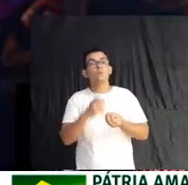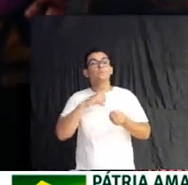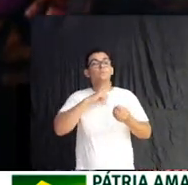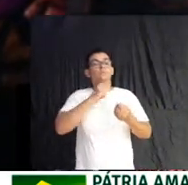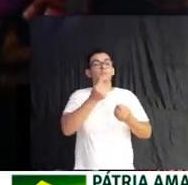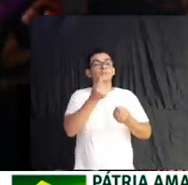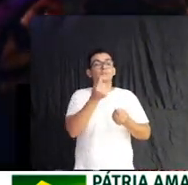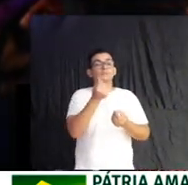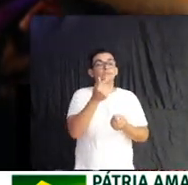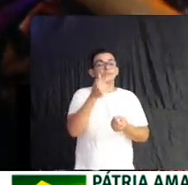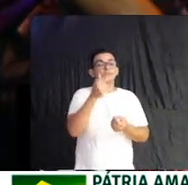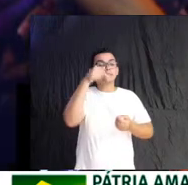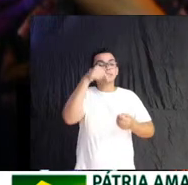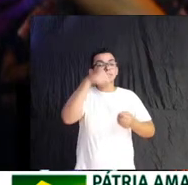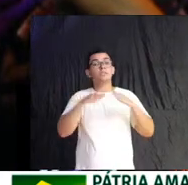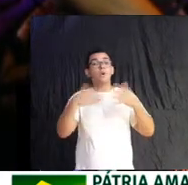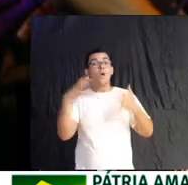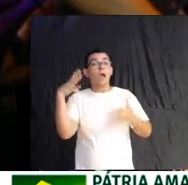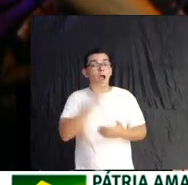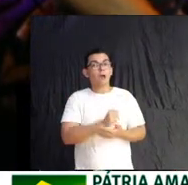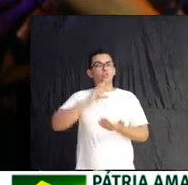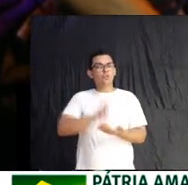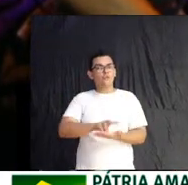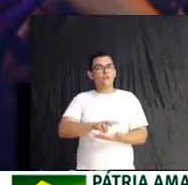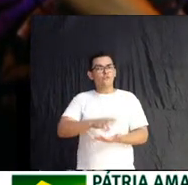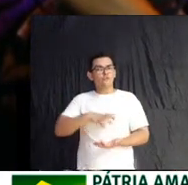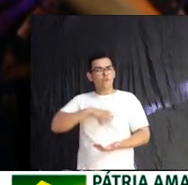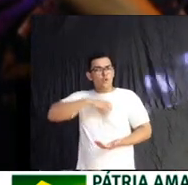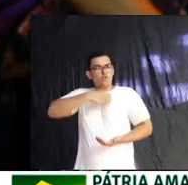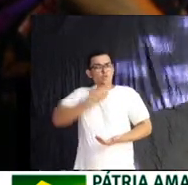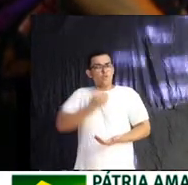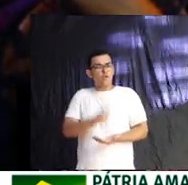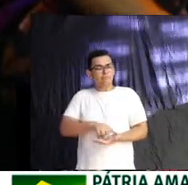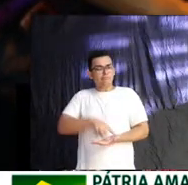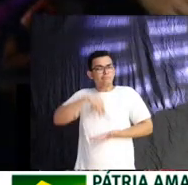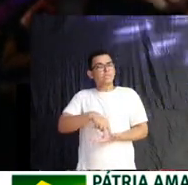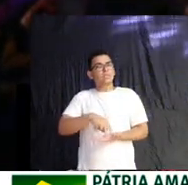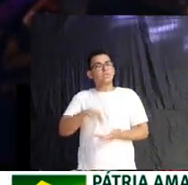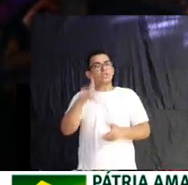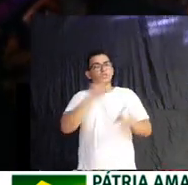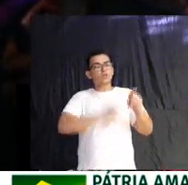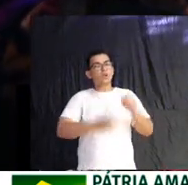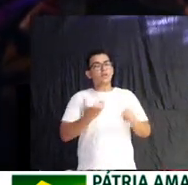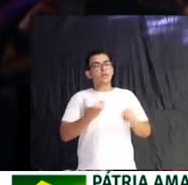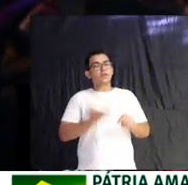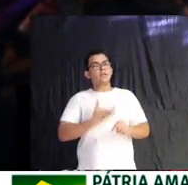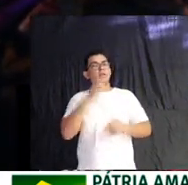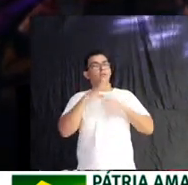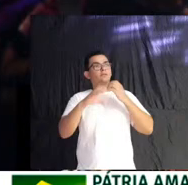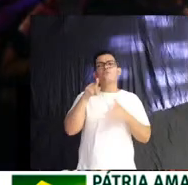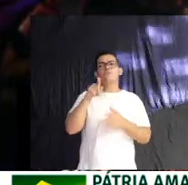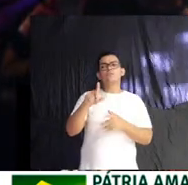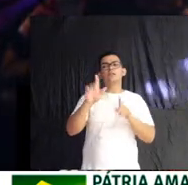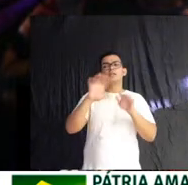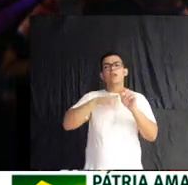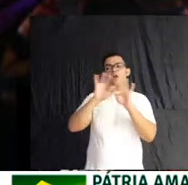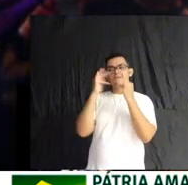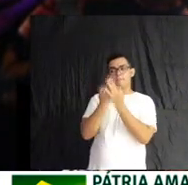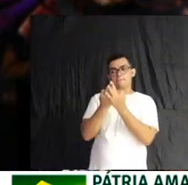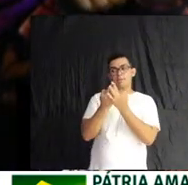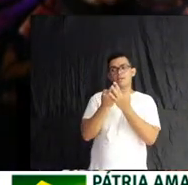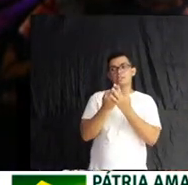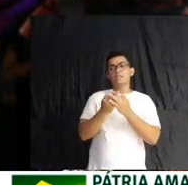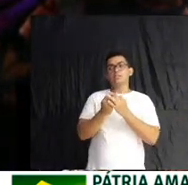imediato, tomei coragem e falei, vou cantar. Você já veio, então, de uma família de música. O povo falava que eu cantava bem. Eu